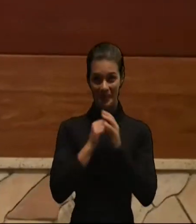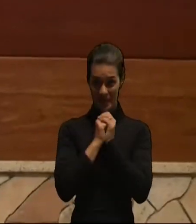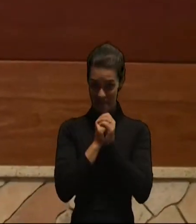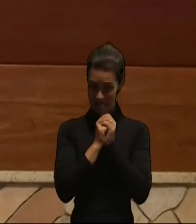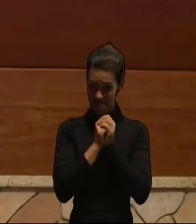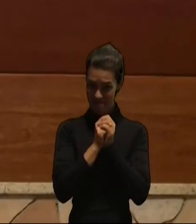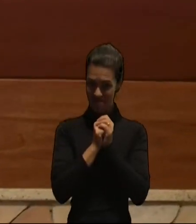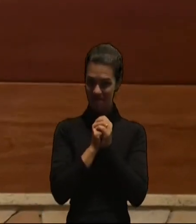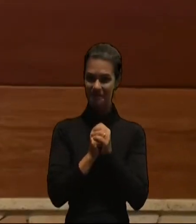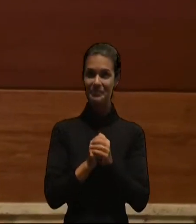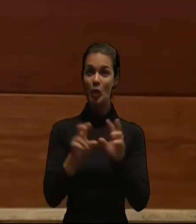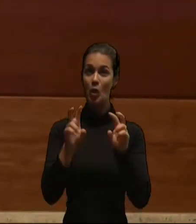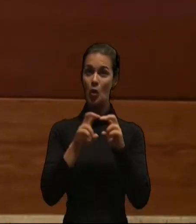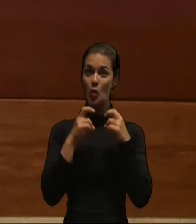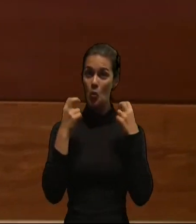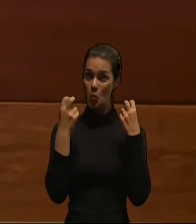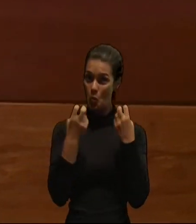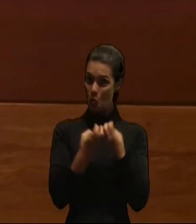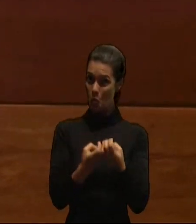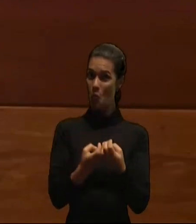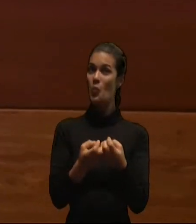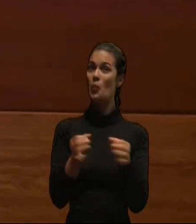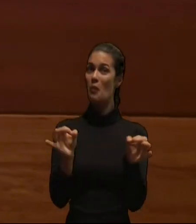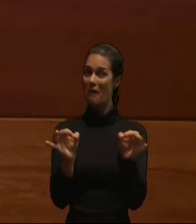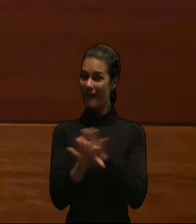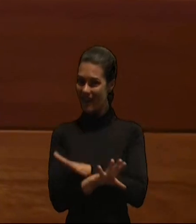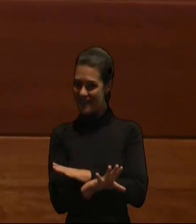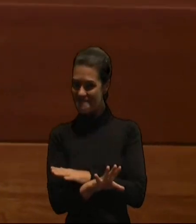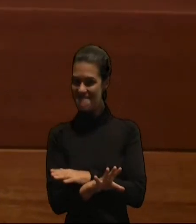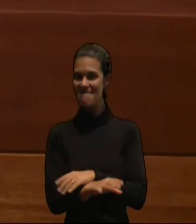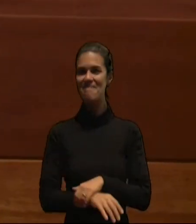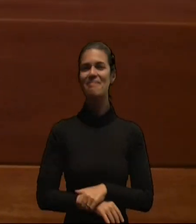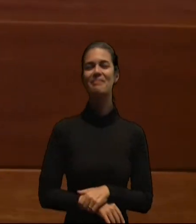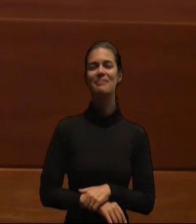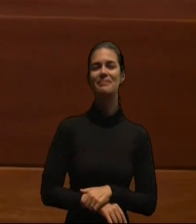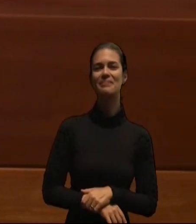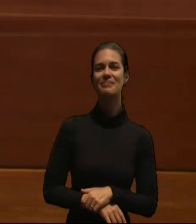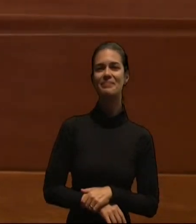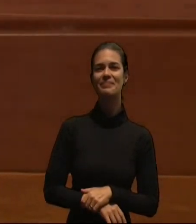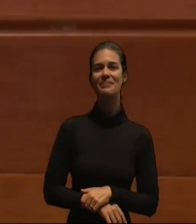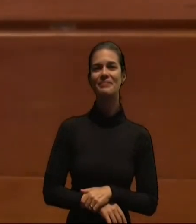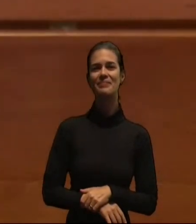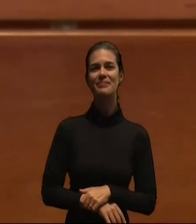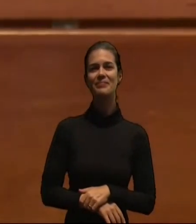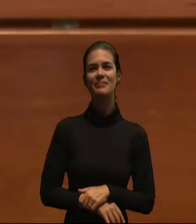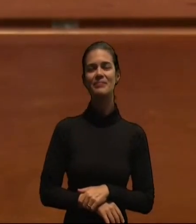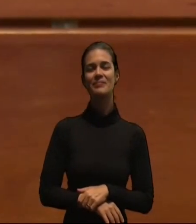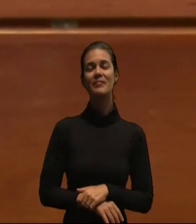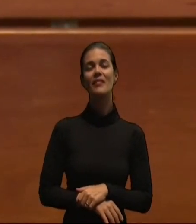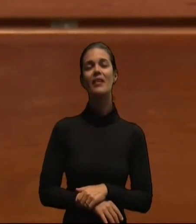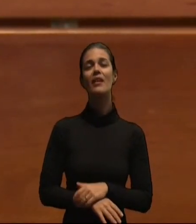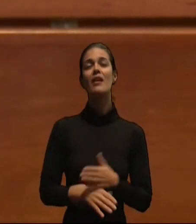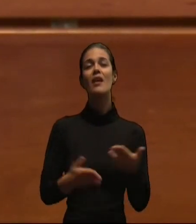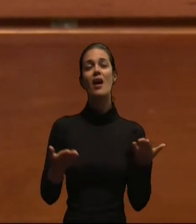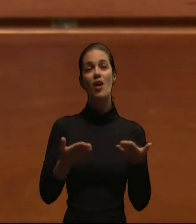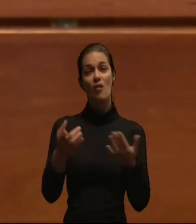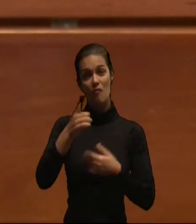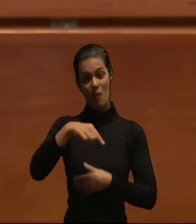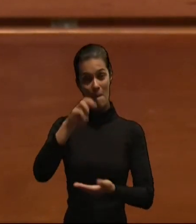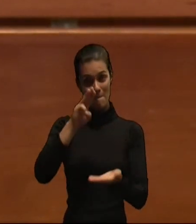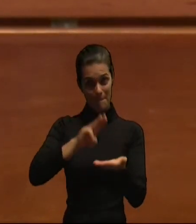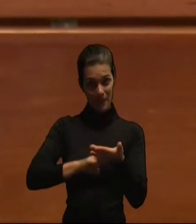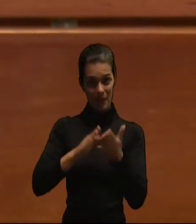Chegando mais no final desta transmissão do culto da Igreja Memorial Batista, quero fazer com você, especialmente você que é membro